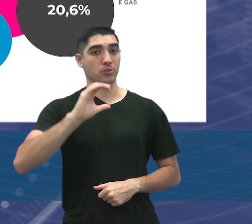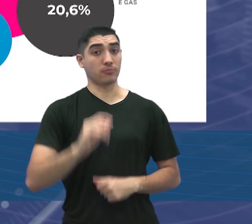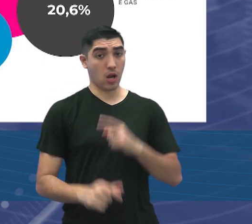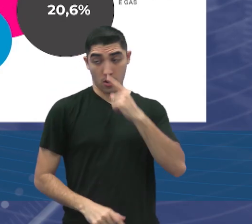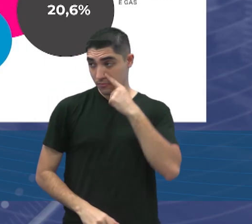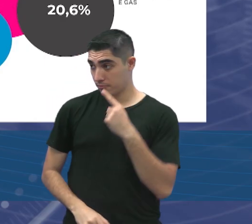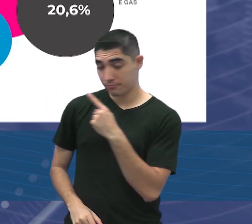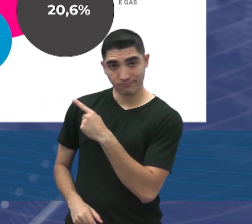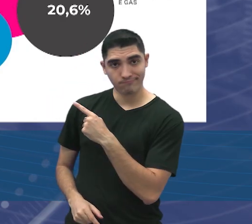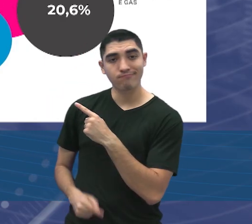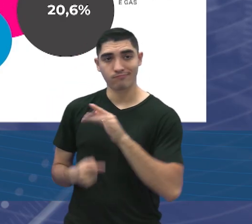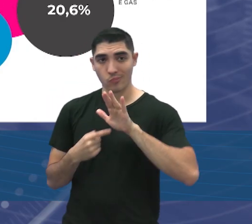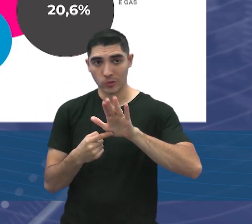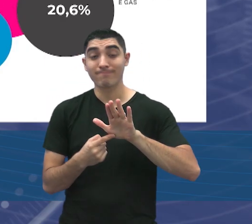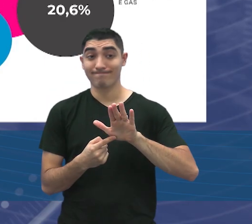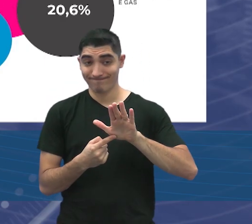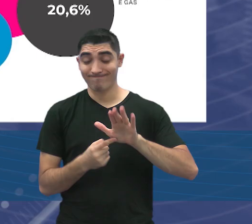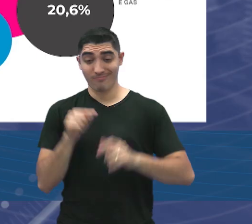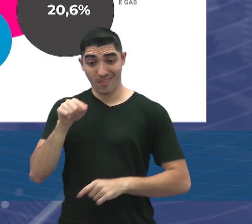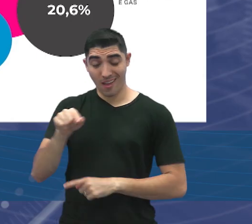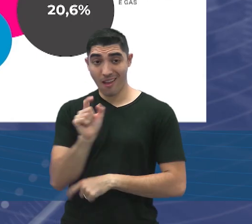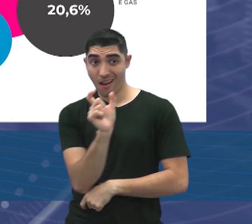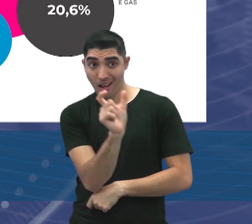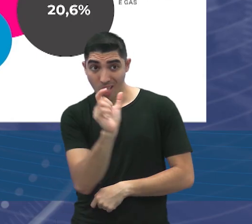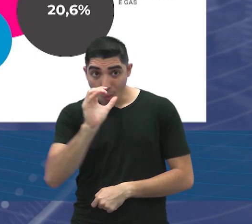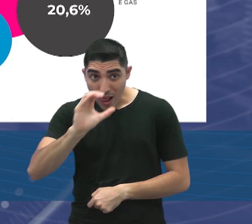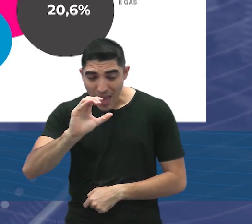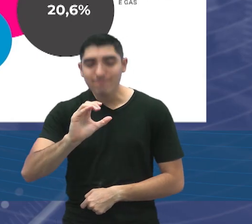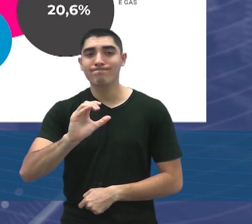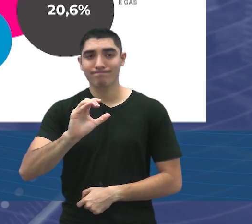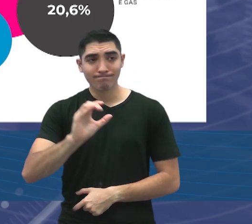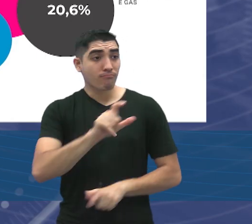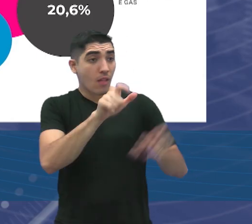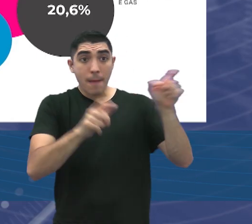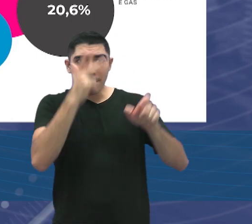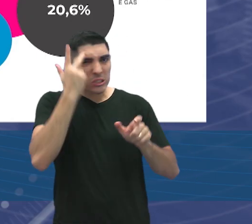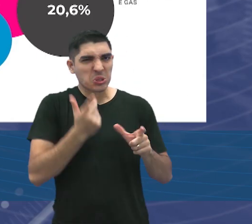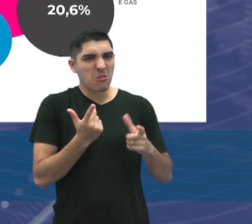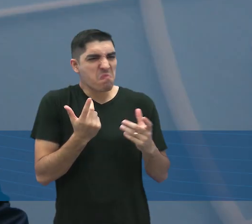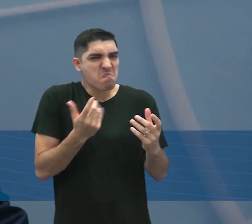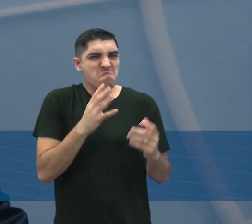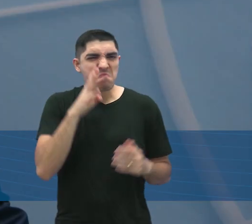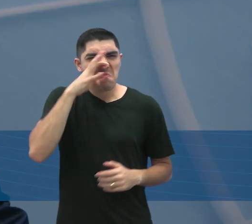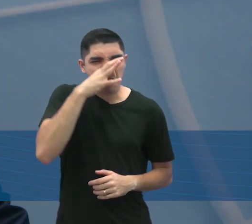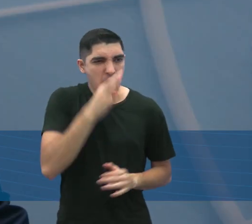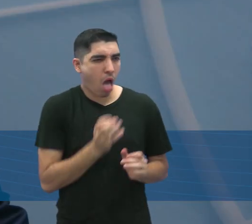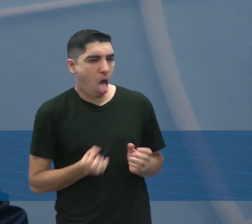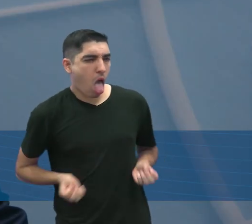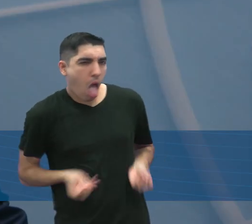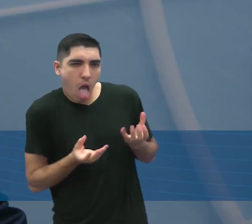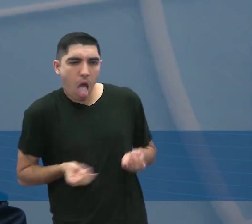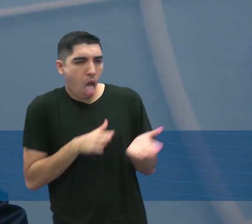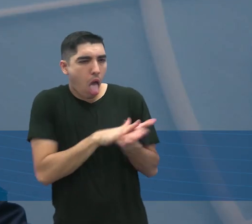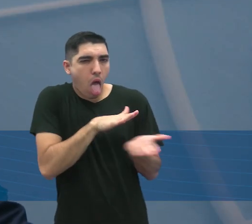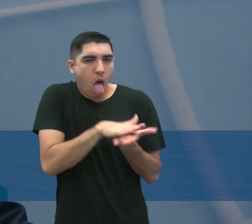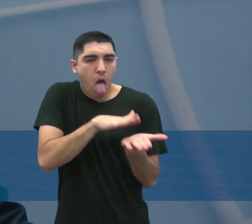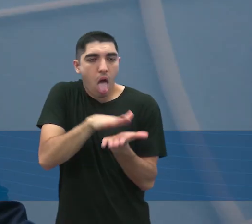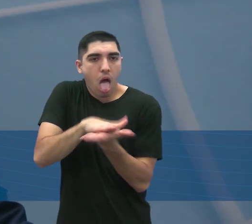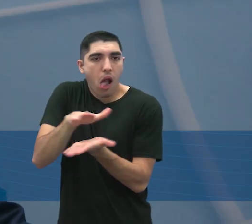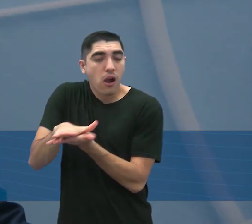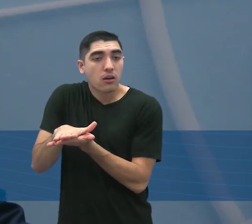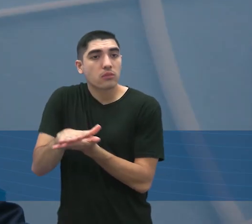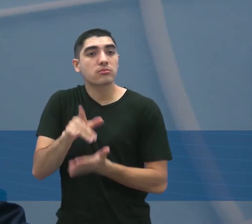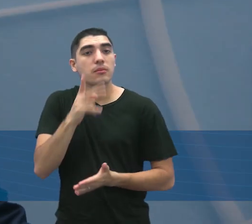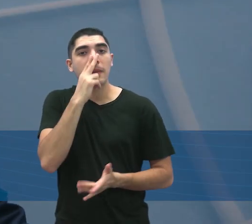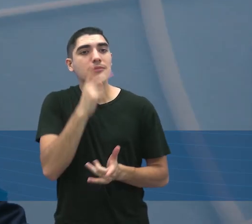né? Como a gente disse, o cartão de crédito, as pessoas gastam sem pensar, vão gastando, né, Luciana? E não